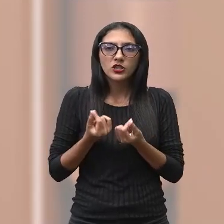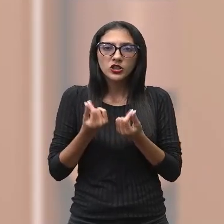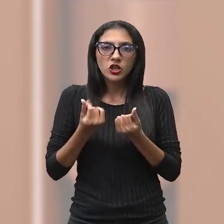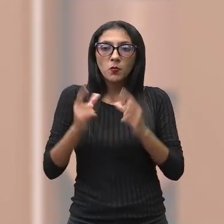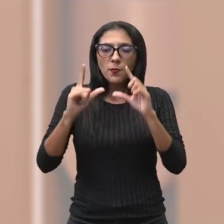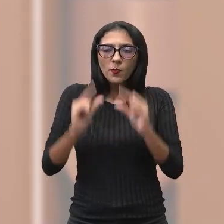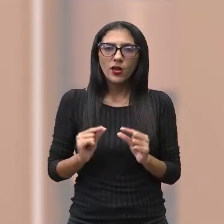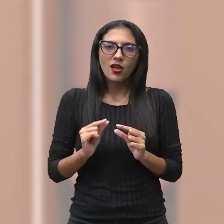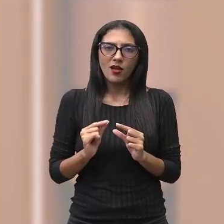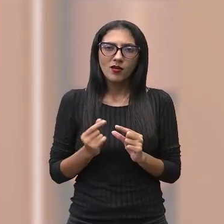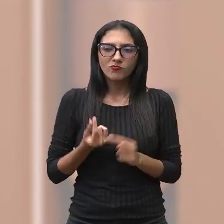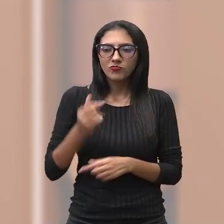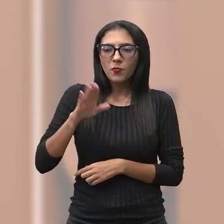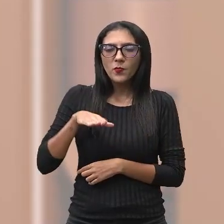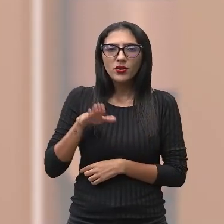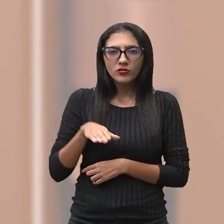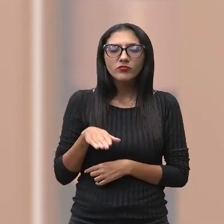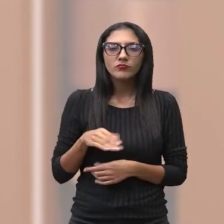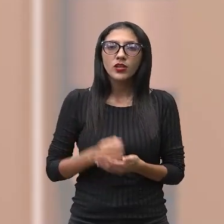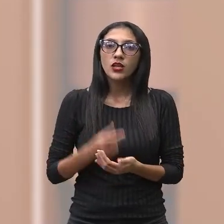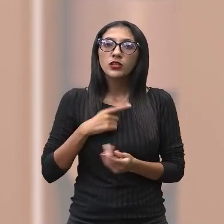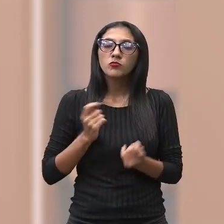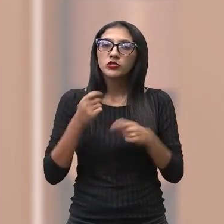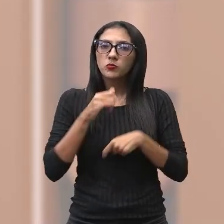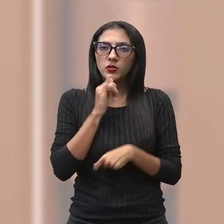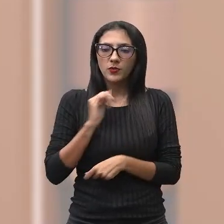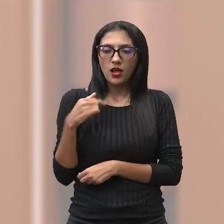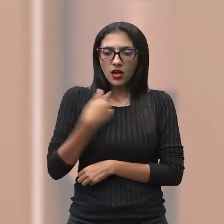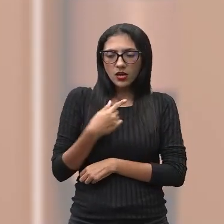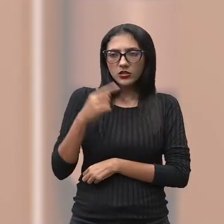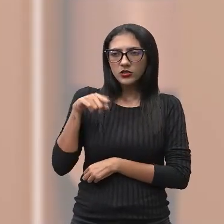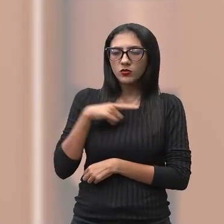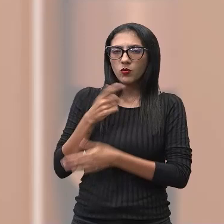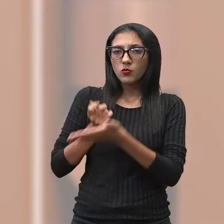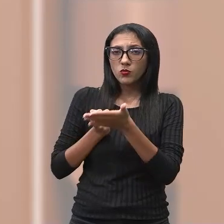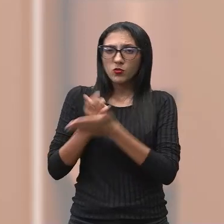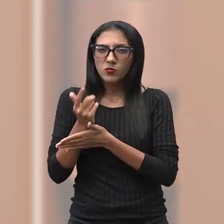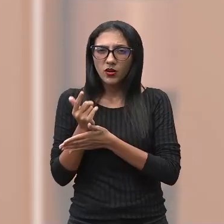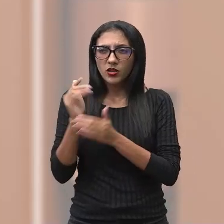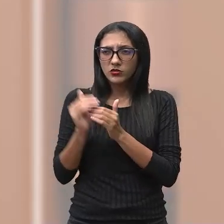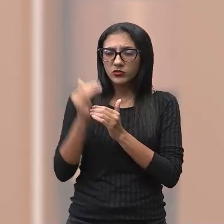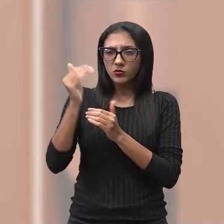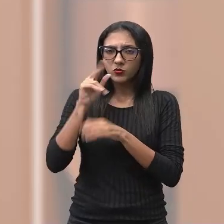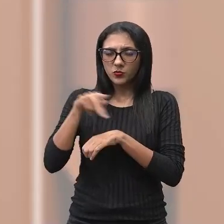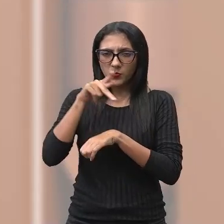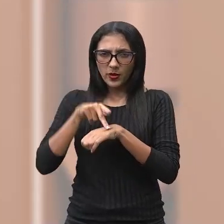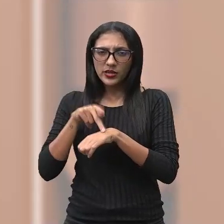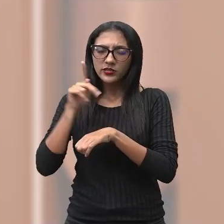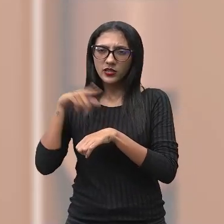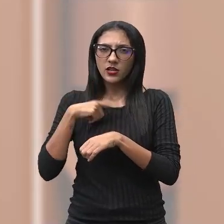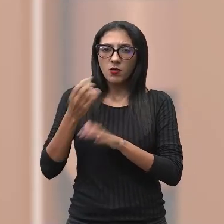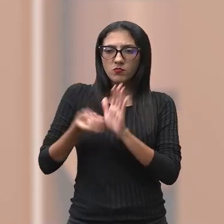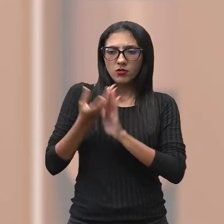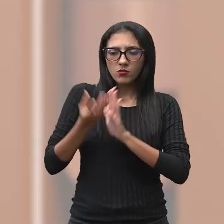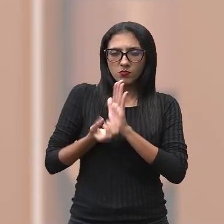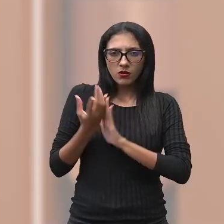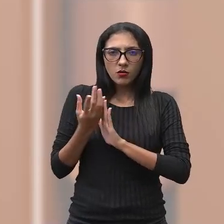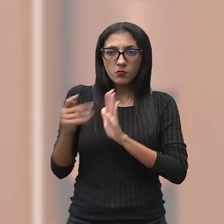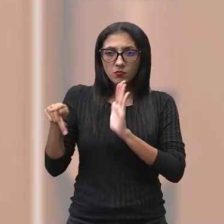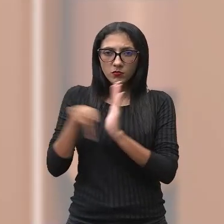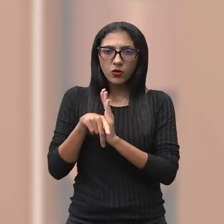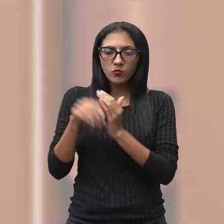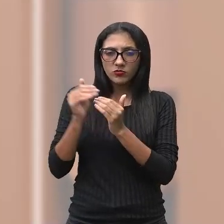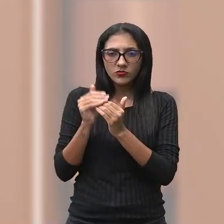barato, porque para a gente adquirir esse determinado produto lá num outro país, ele é fabricado lá naquele país,